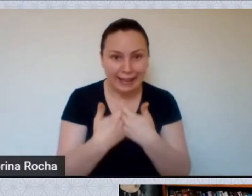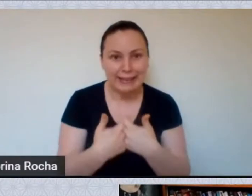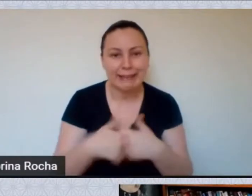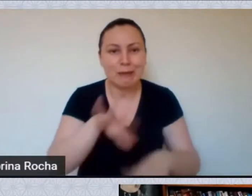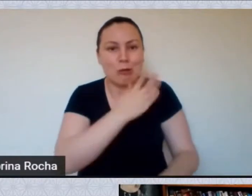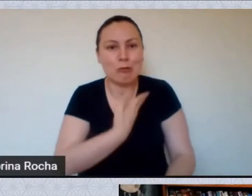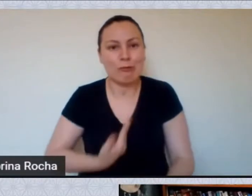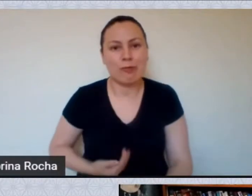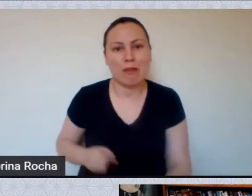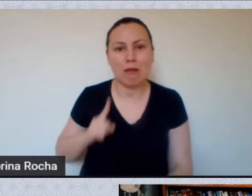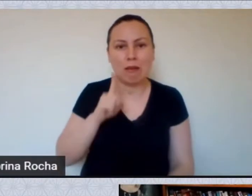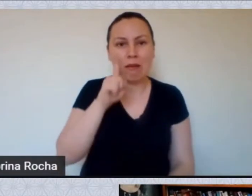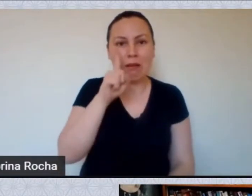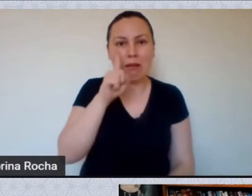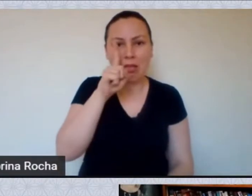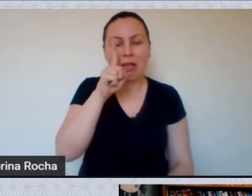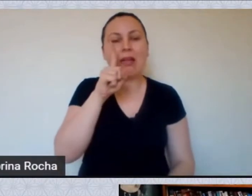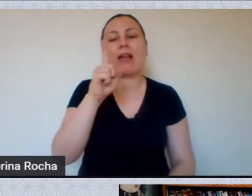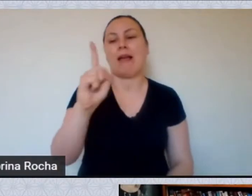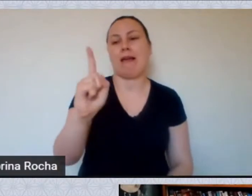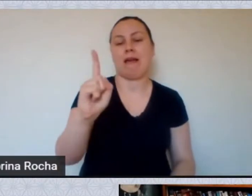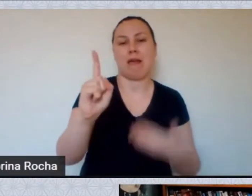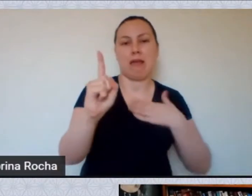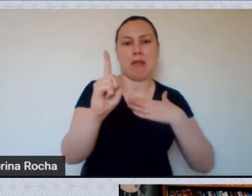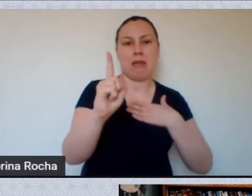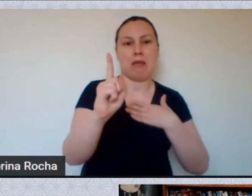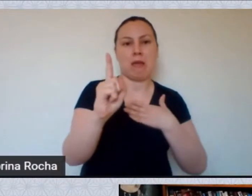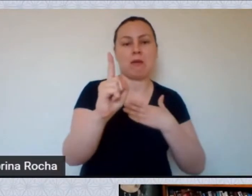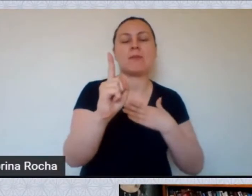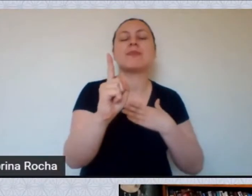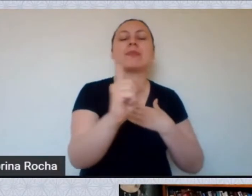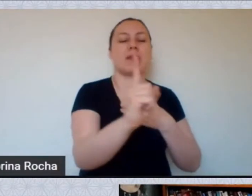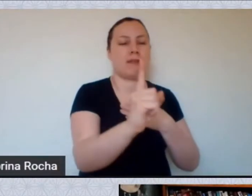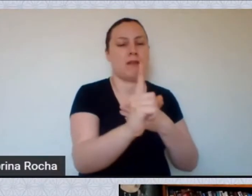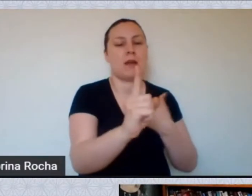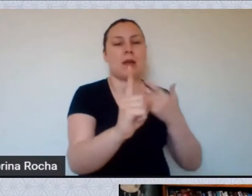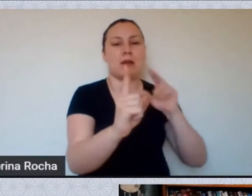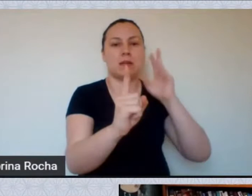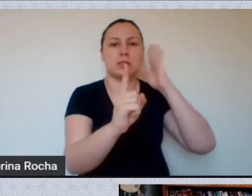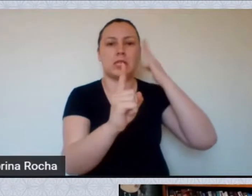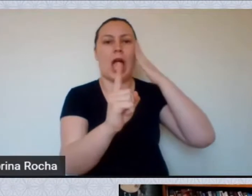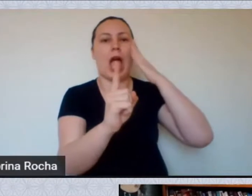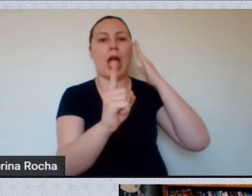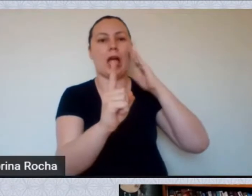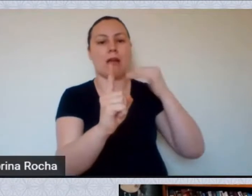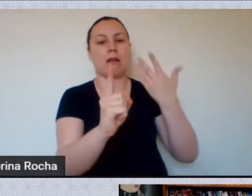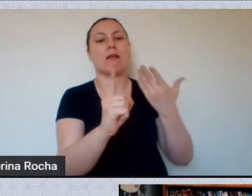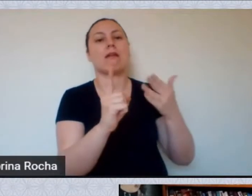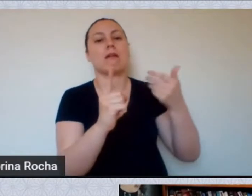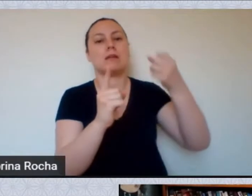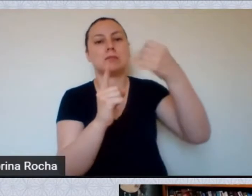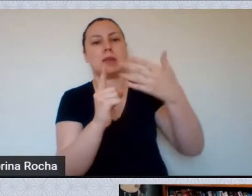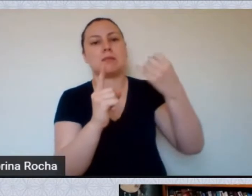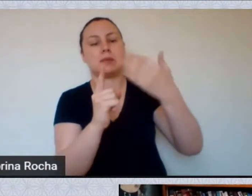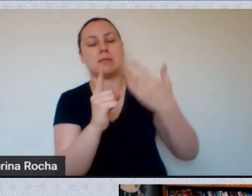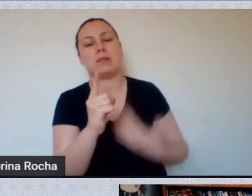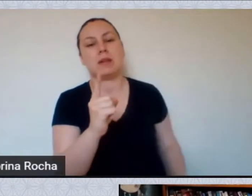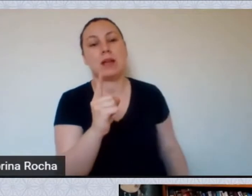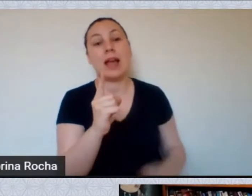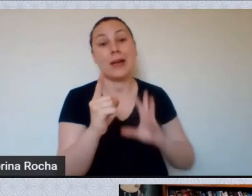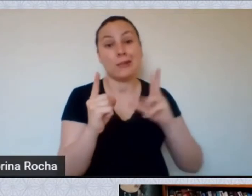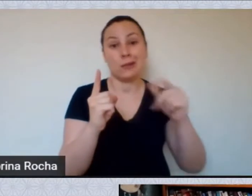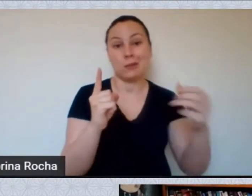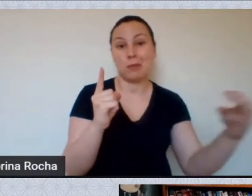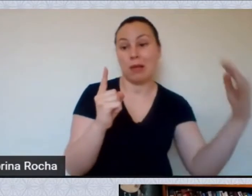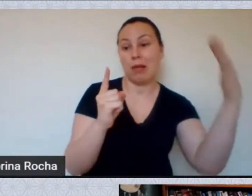completamente monolítica, né, e unidirecional na cabeça das pessoas, que é o com que elas vão acreditar. Então, esses movimentos todos, não é à toa que eles